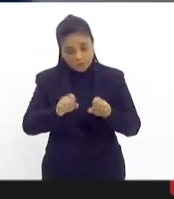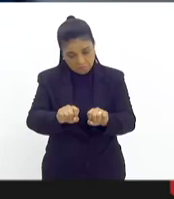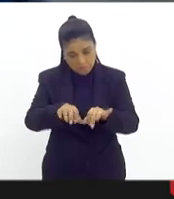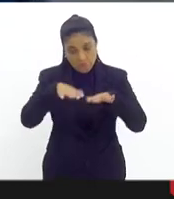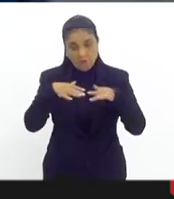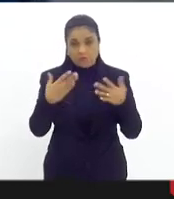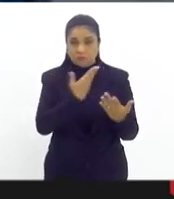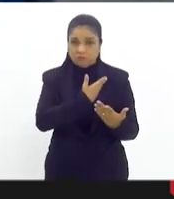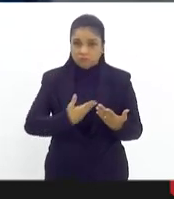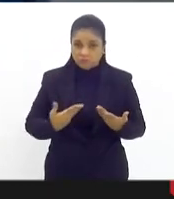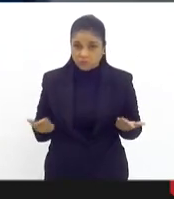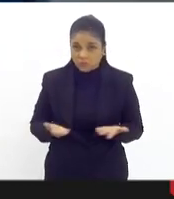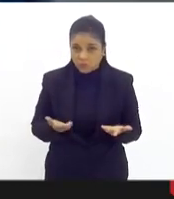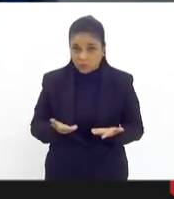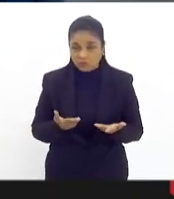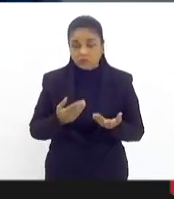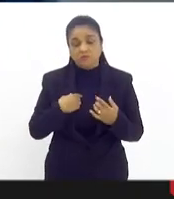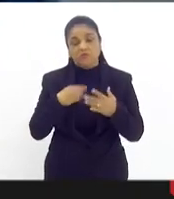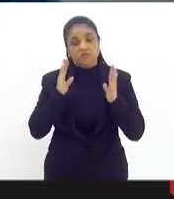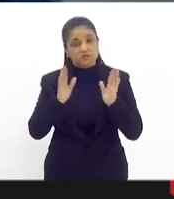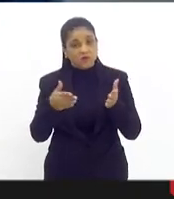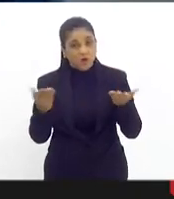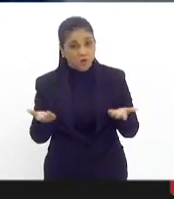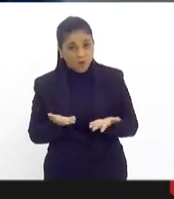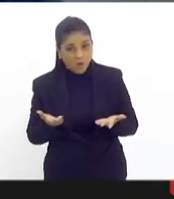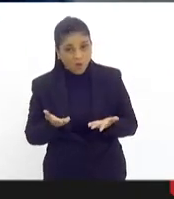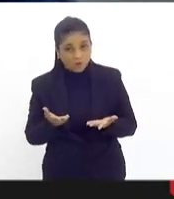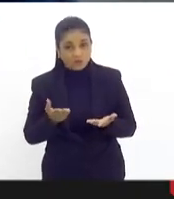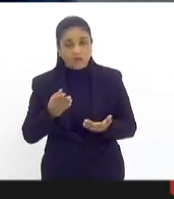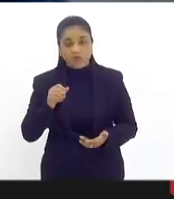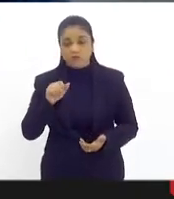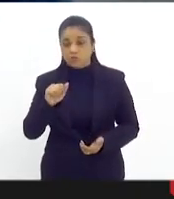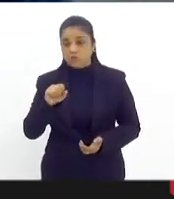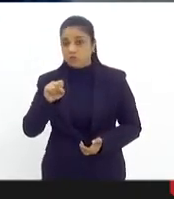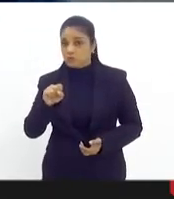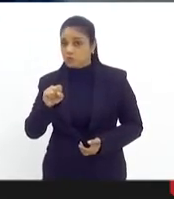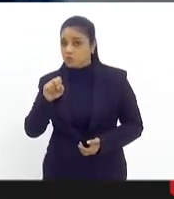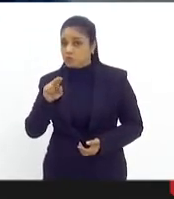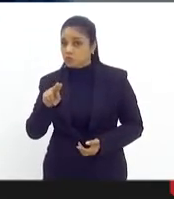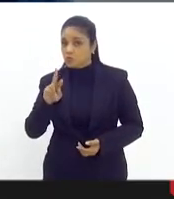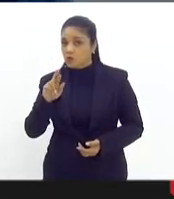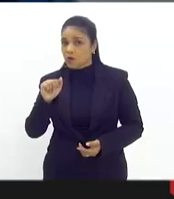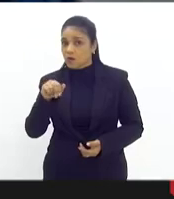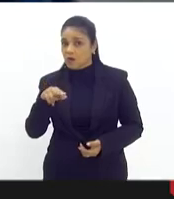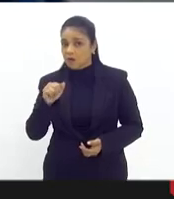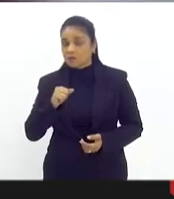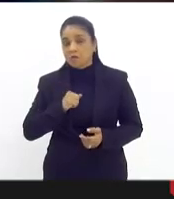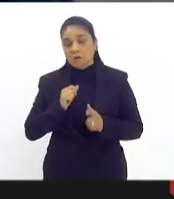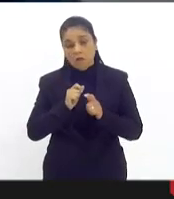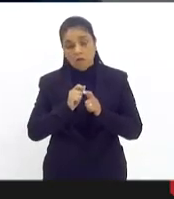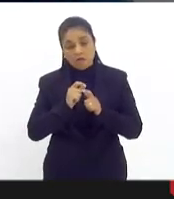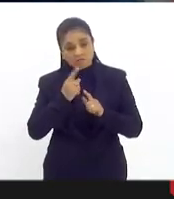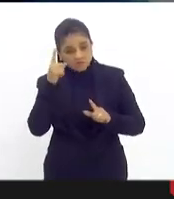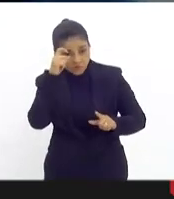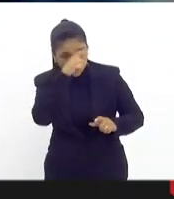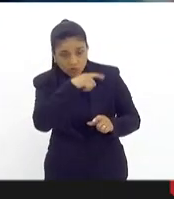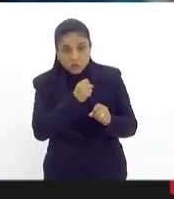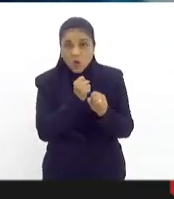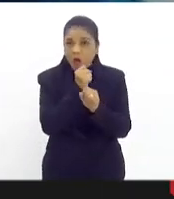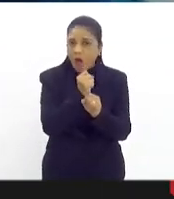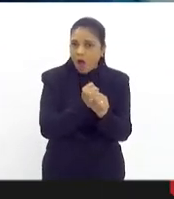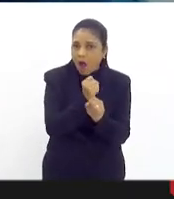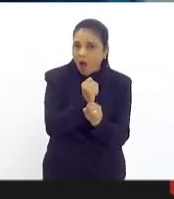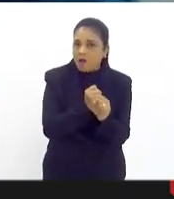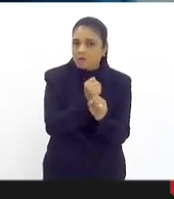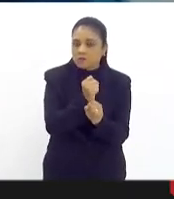já vimos por essa exposição da Johanna, como isso é complexo, são anos e anos, e não é ação